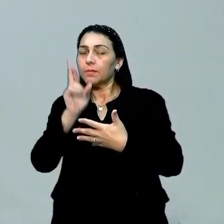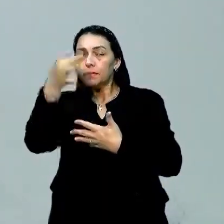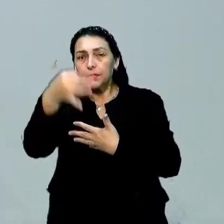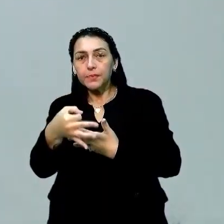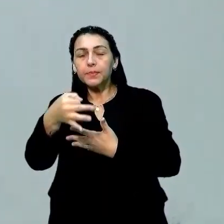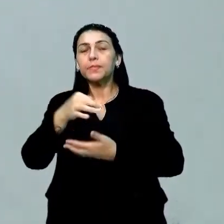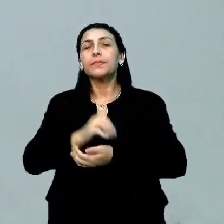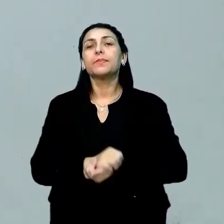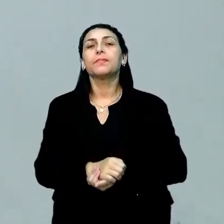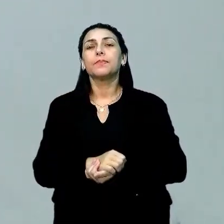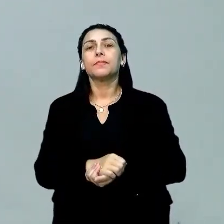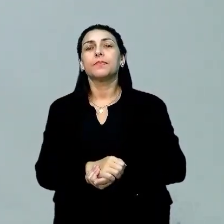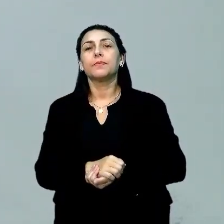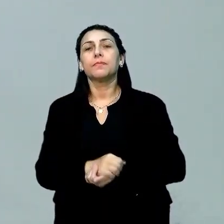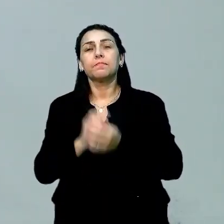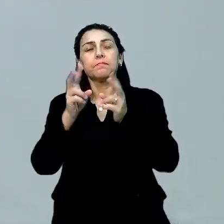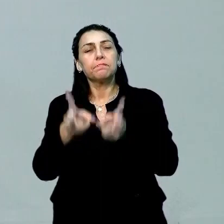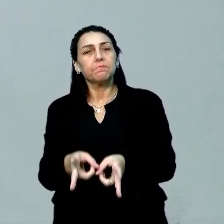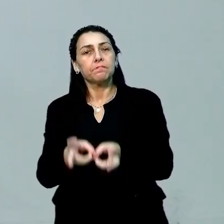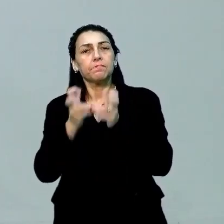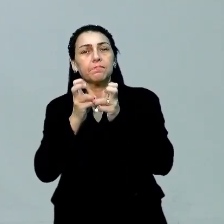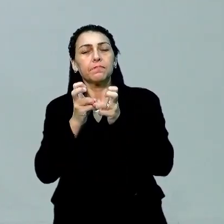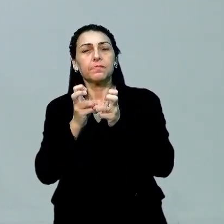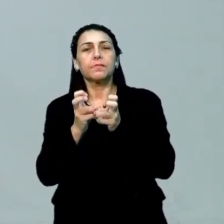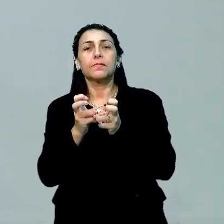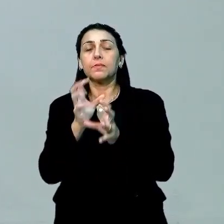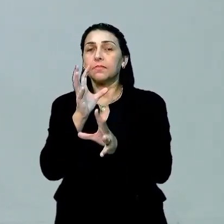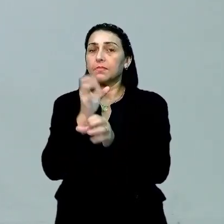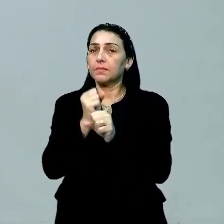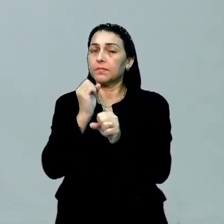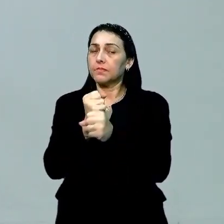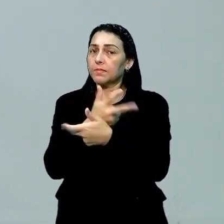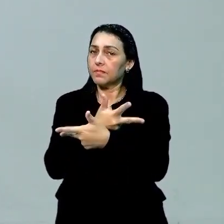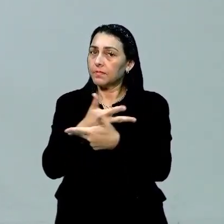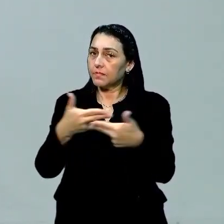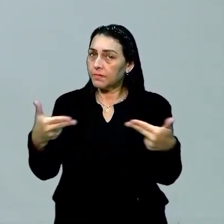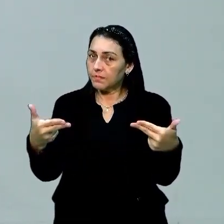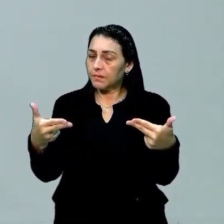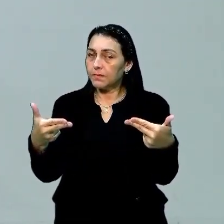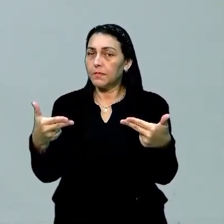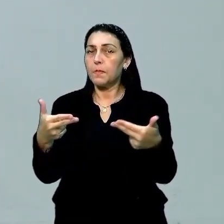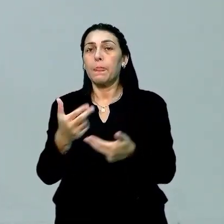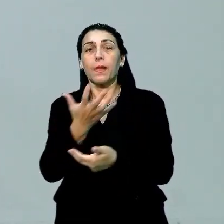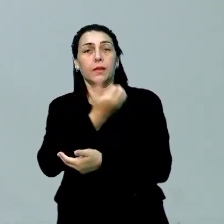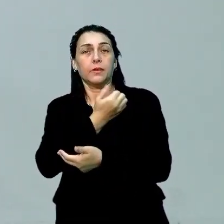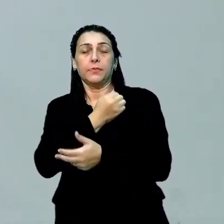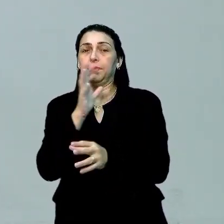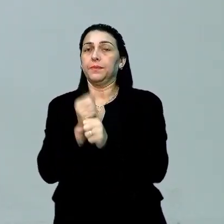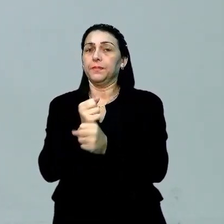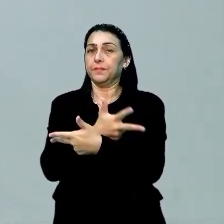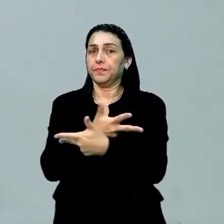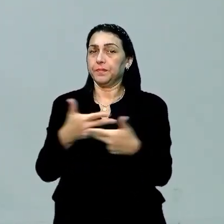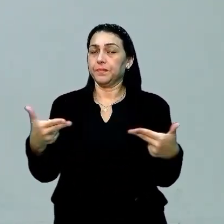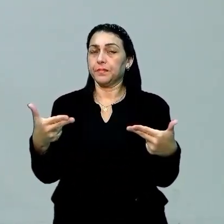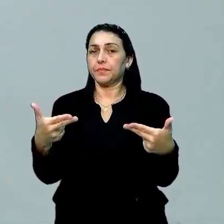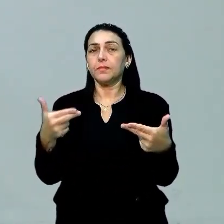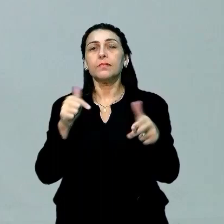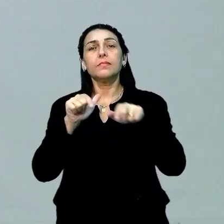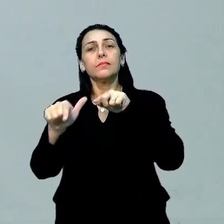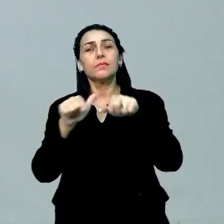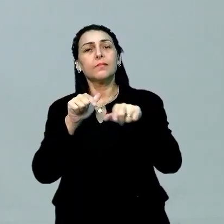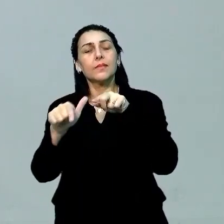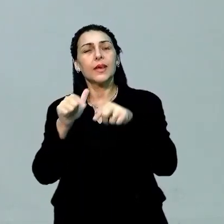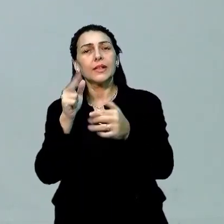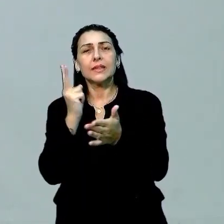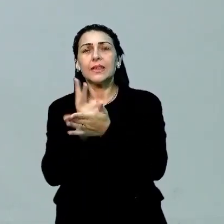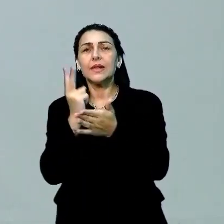Porém, podemos observar que em operações, tá? Números e operações, ele trabalha